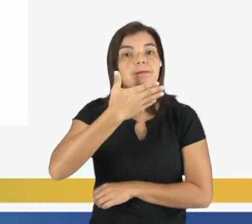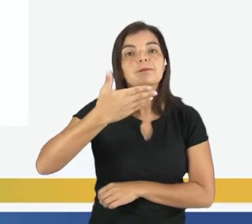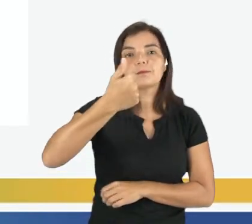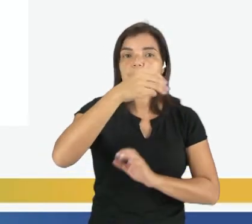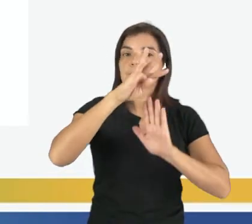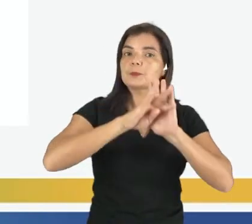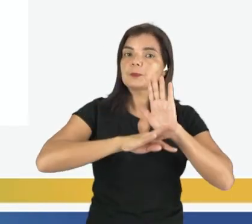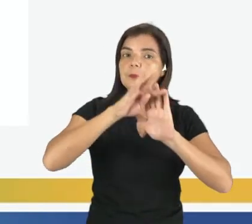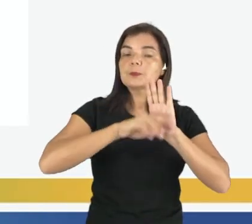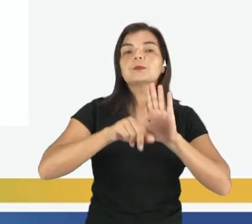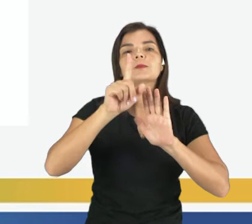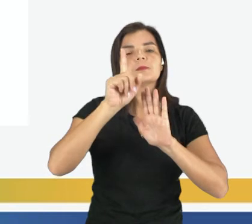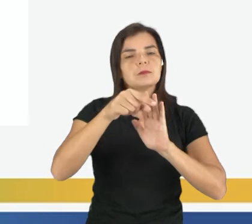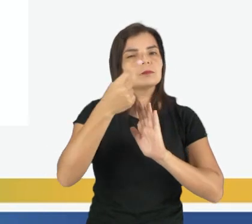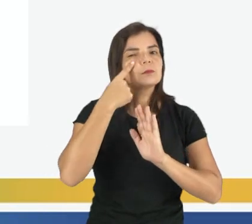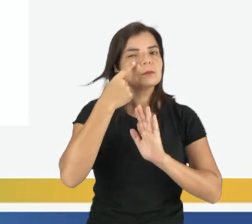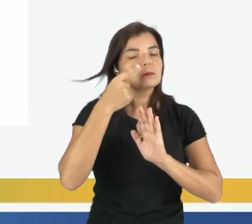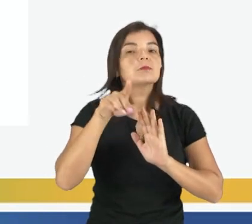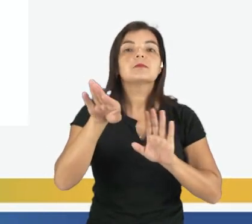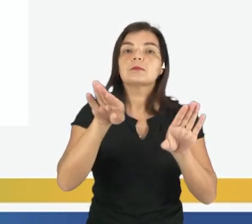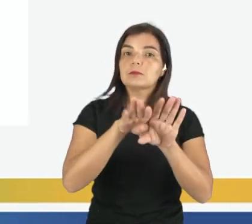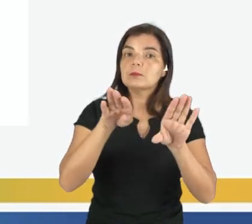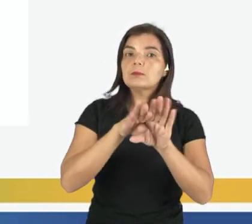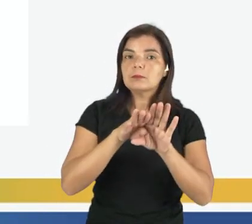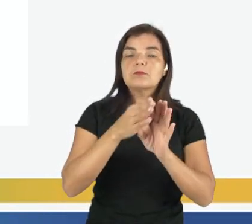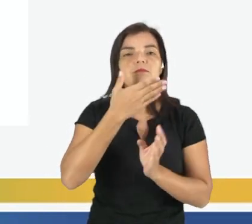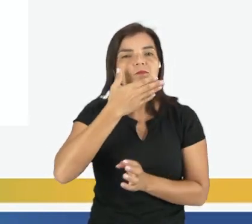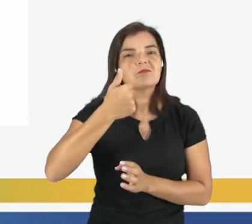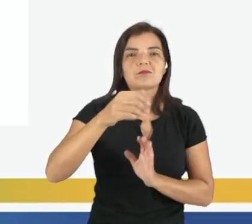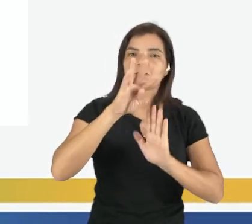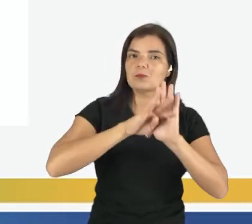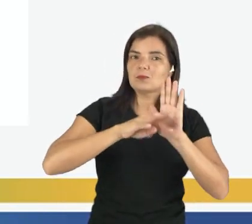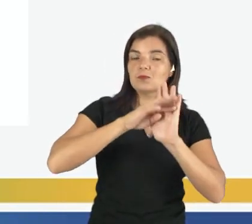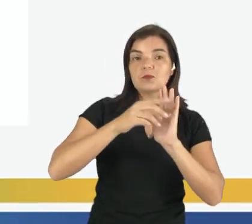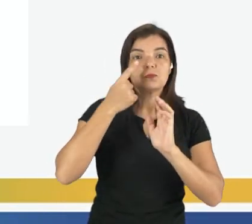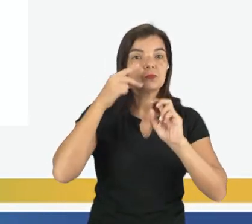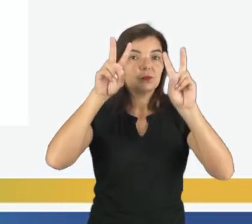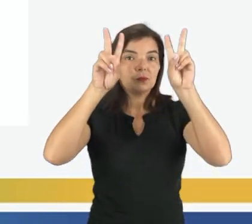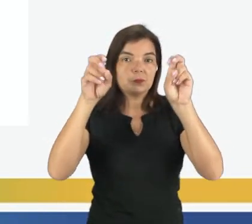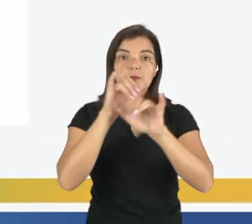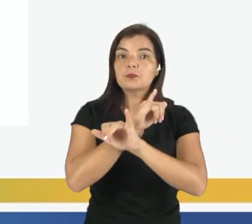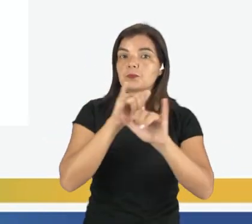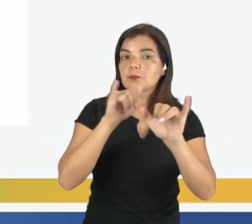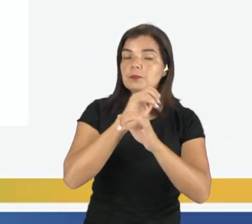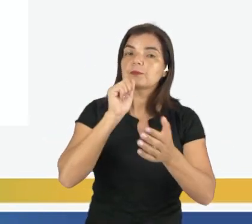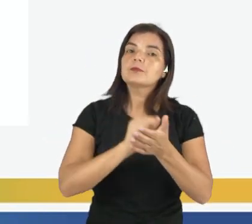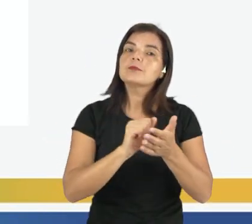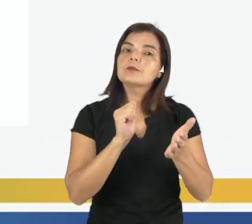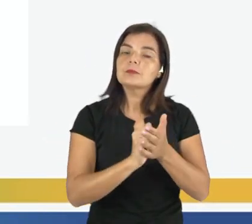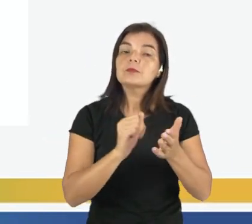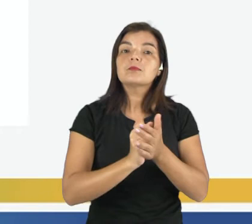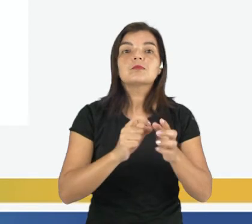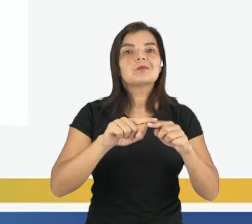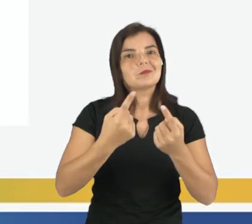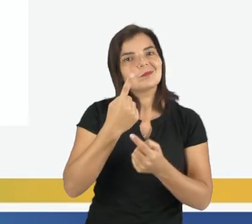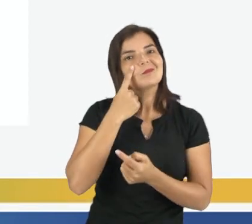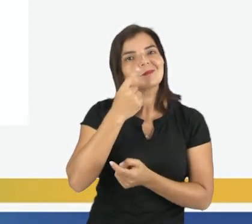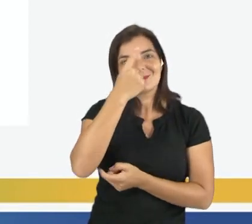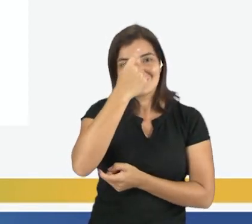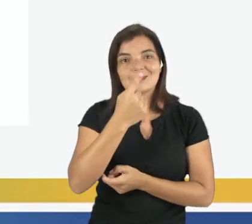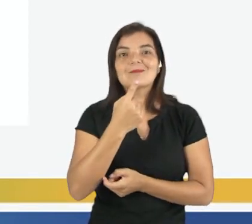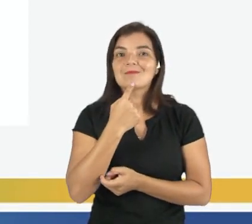texto. Então, é uma forma de você também enriquecer seu texto. A gente vê o título, a informação escrita também, mas a gente vê